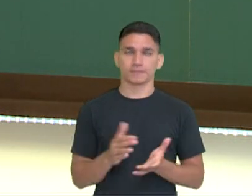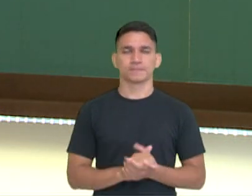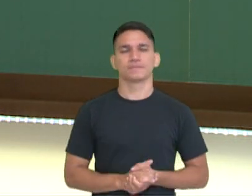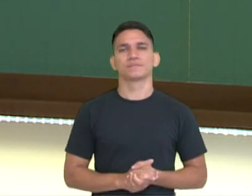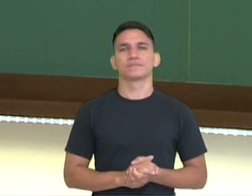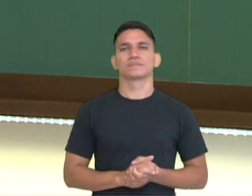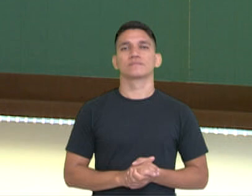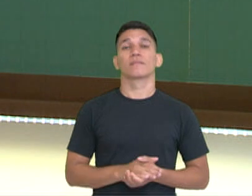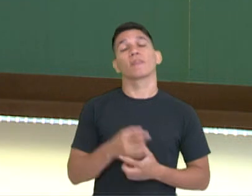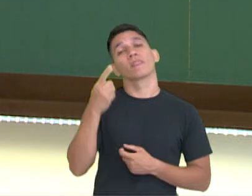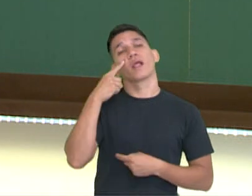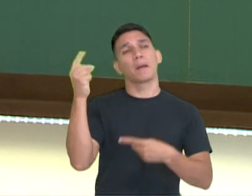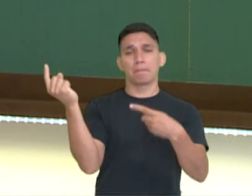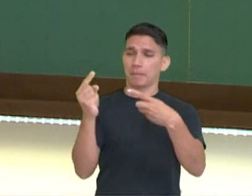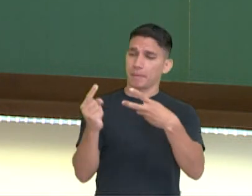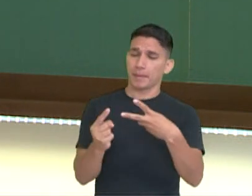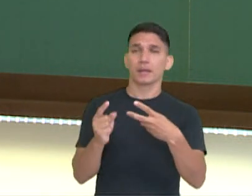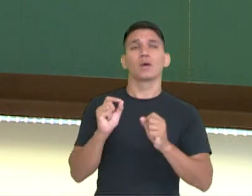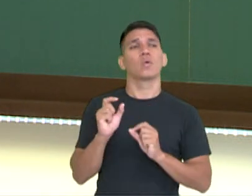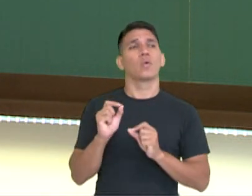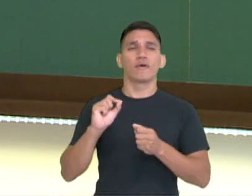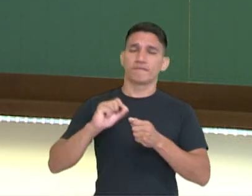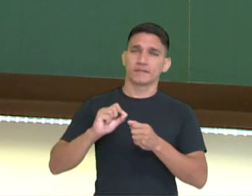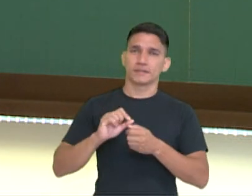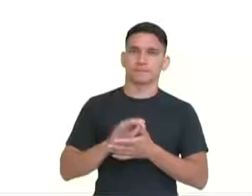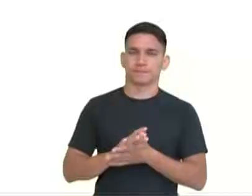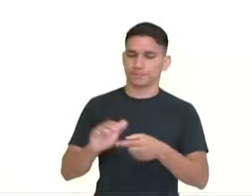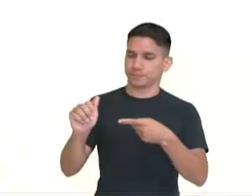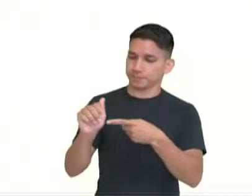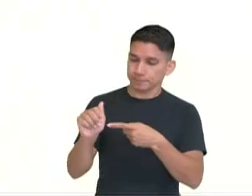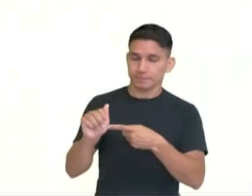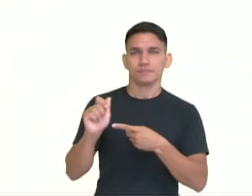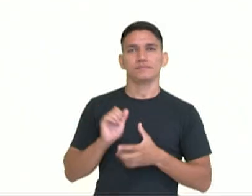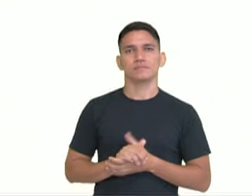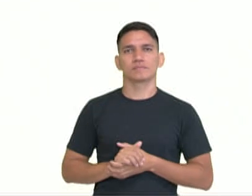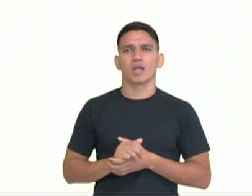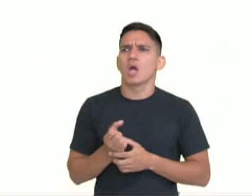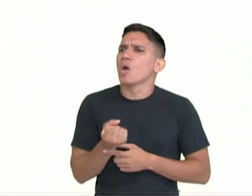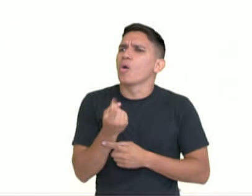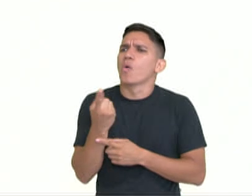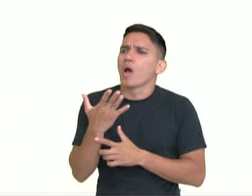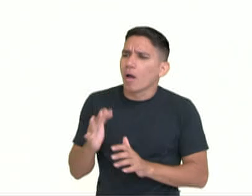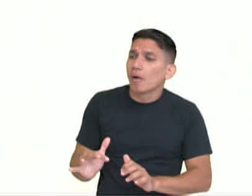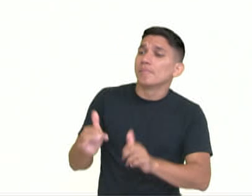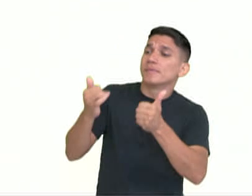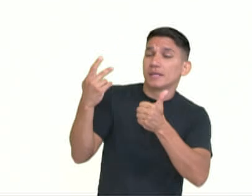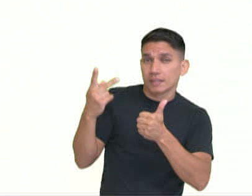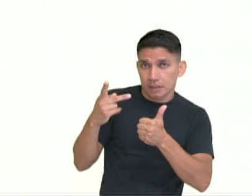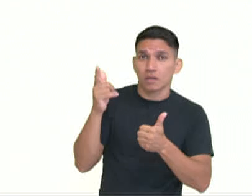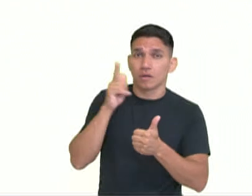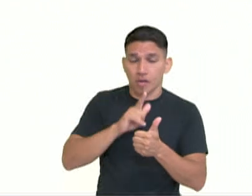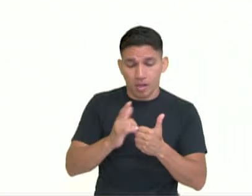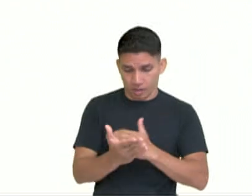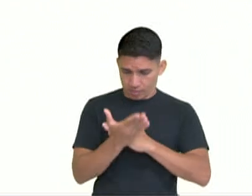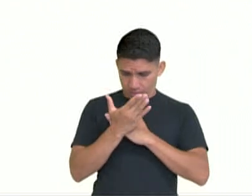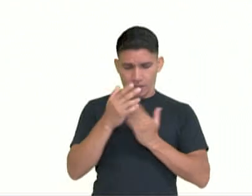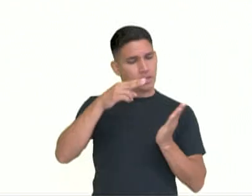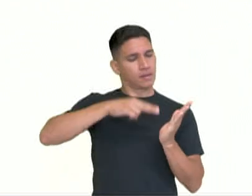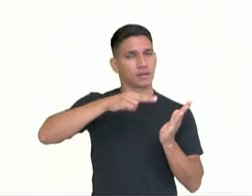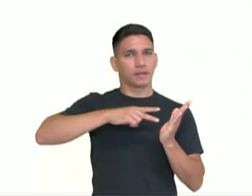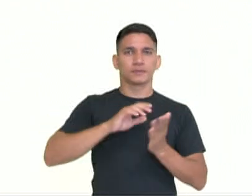Vamos às alternativas aqui. Nós temos a primeira questão. A. Quais benefícios a leitura pode nos trazer? E